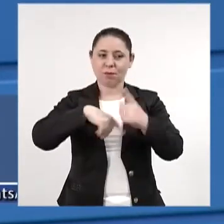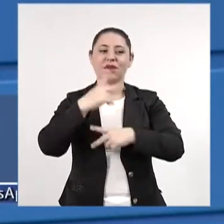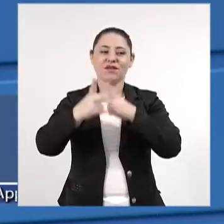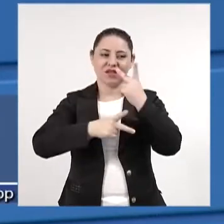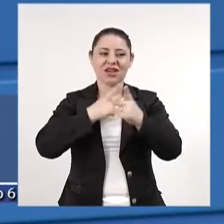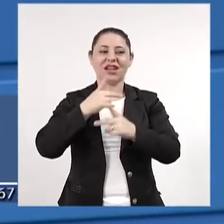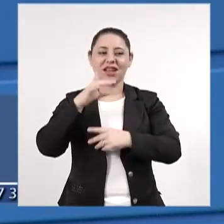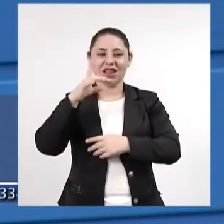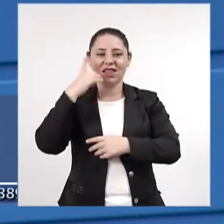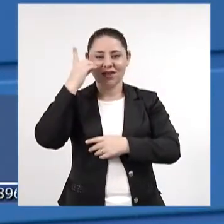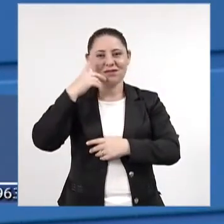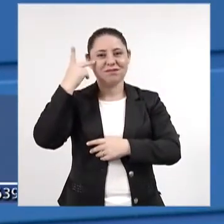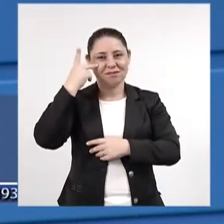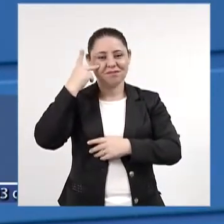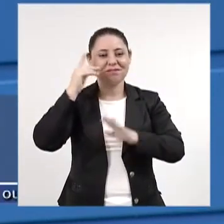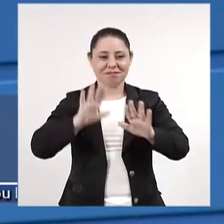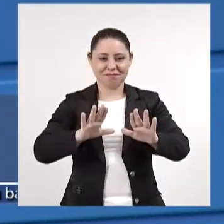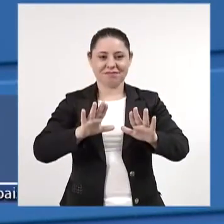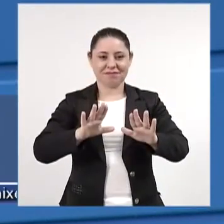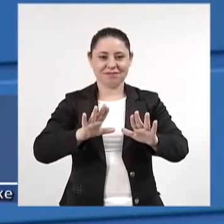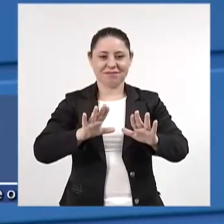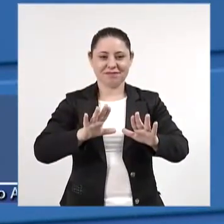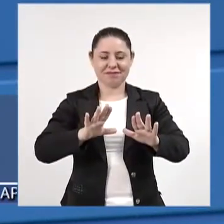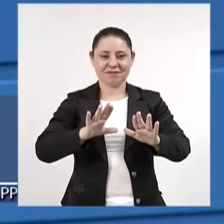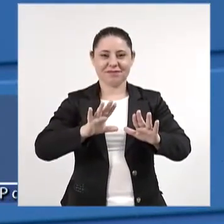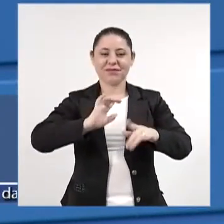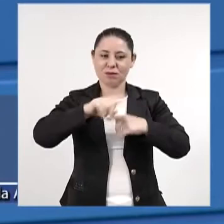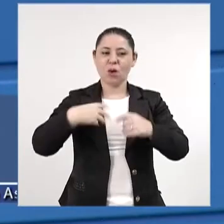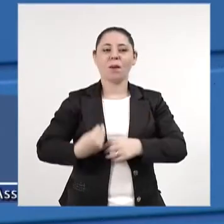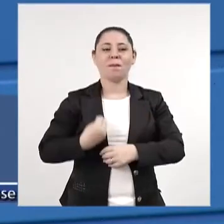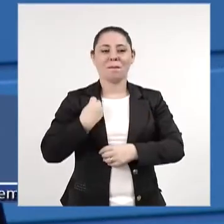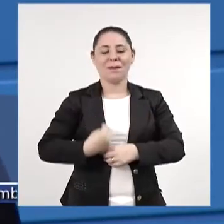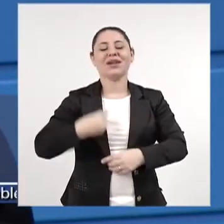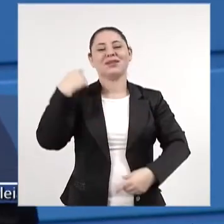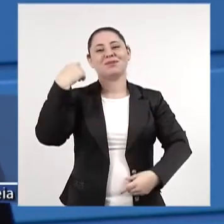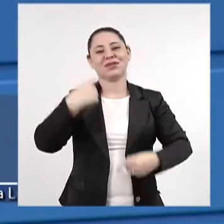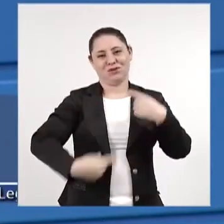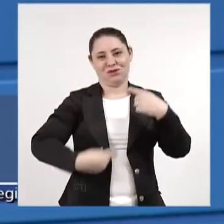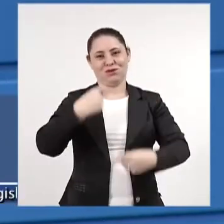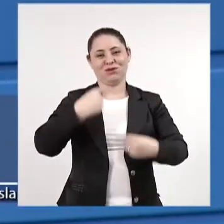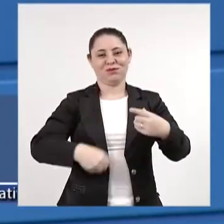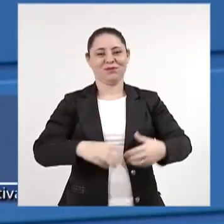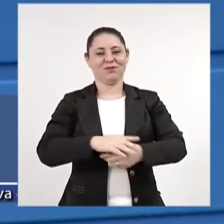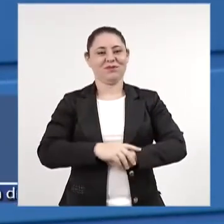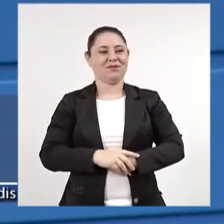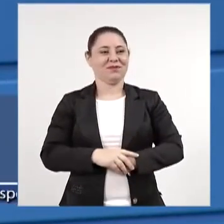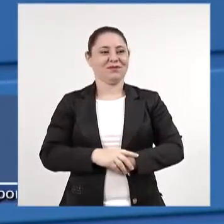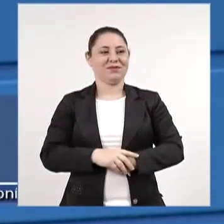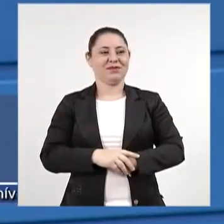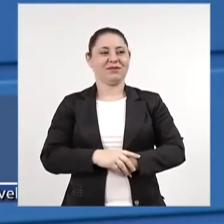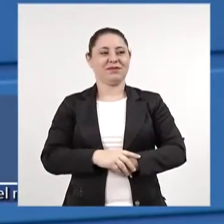viu, deputado Pedro Kemp? Eu gostaria que o senhor também participasse desse debate.